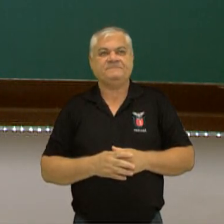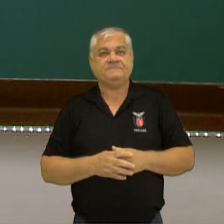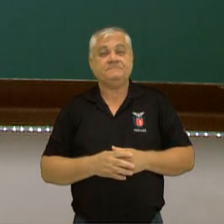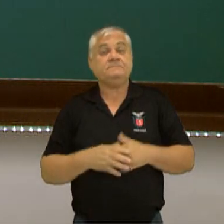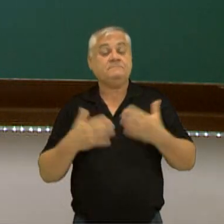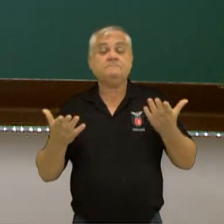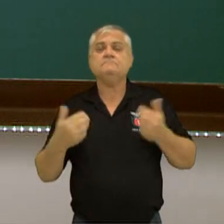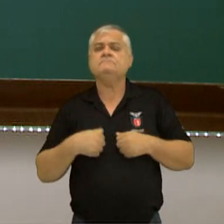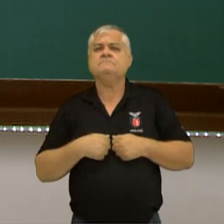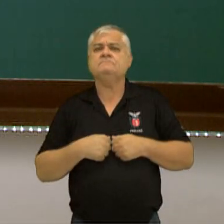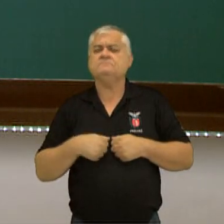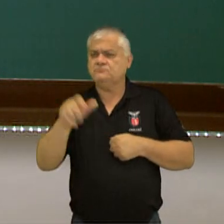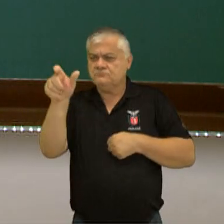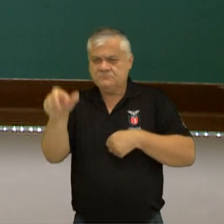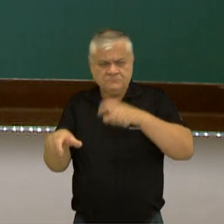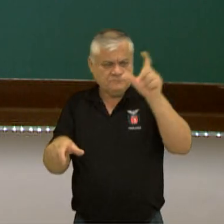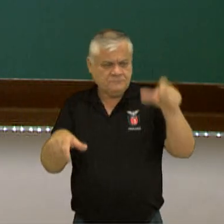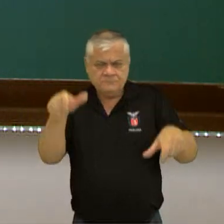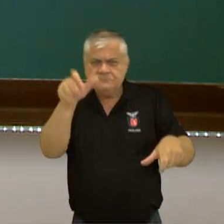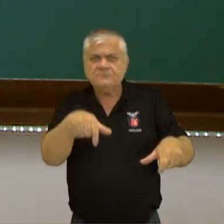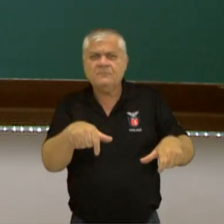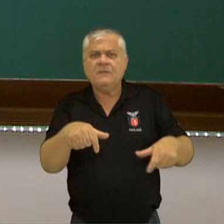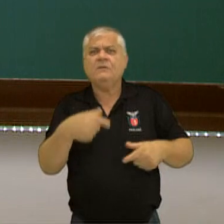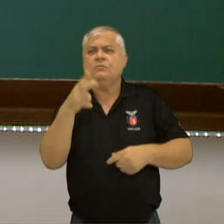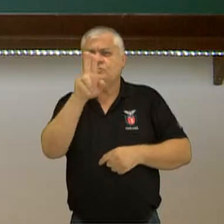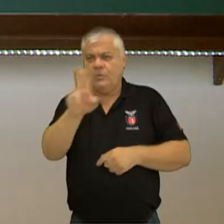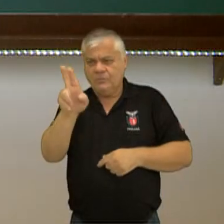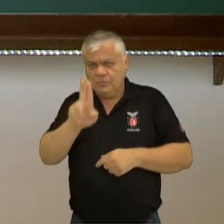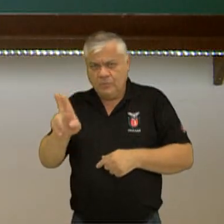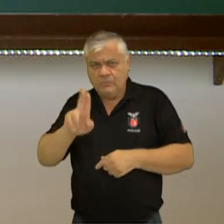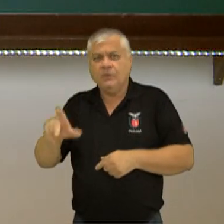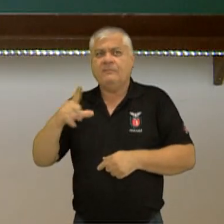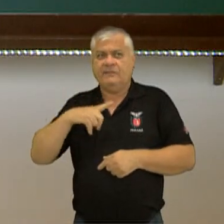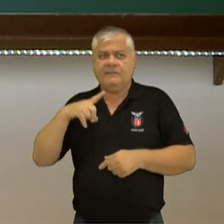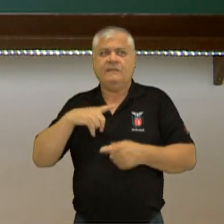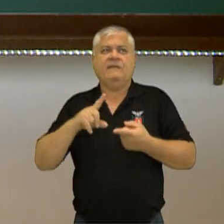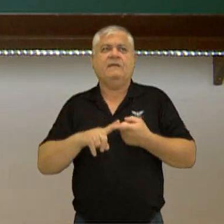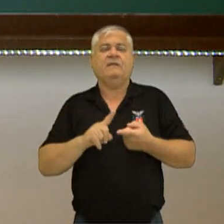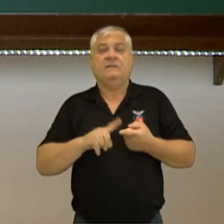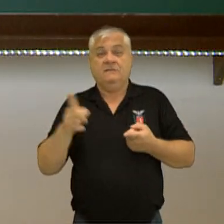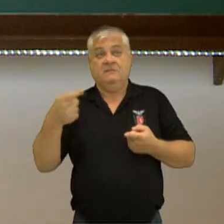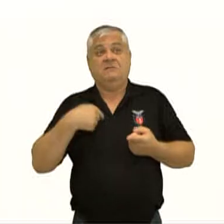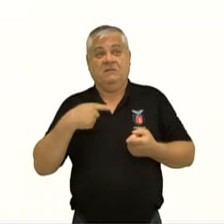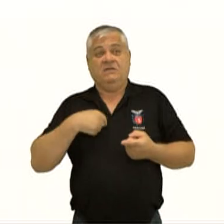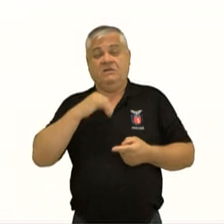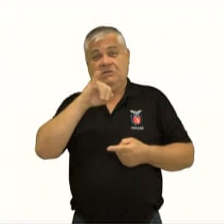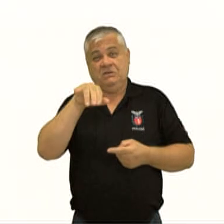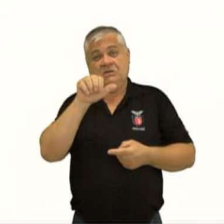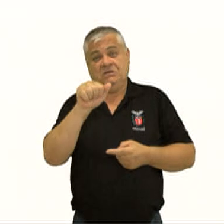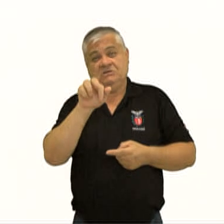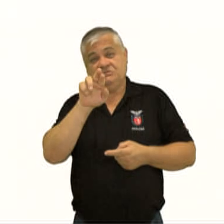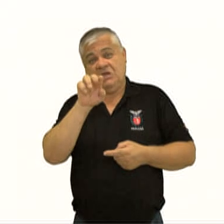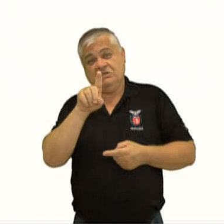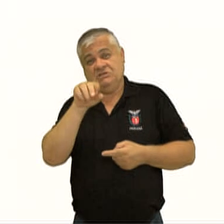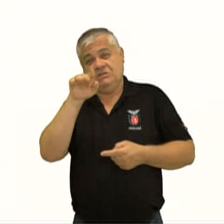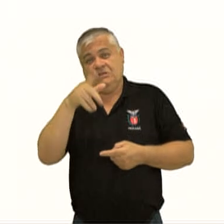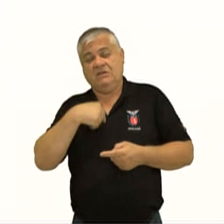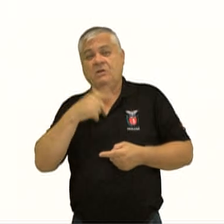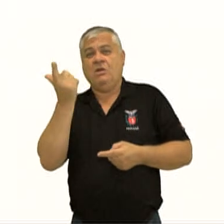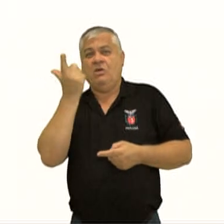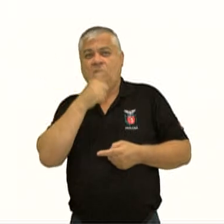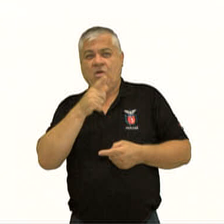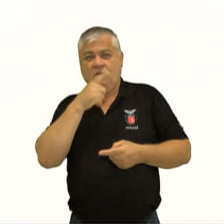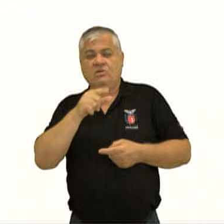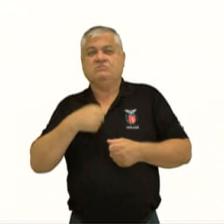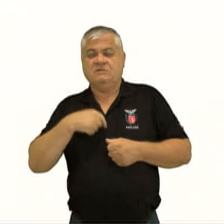Sobre os jogadores de beisebol, então a gente tem alguns nomes para esses jogadores, tá? A gente tem os jardineiros, que eliminam as rebatidas longas,